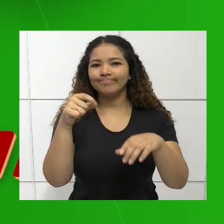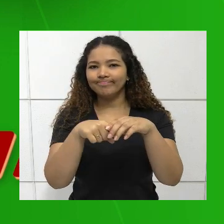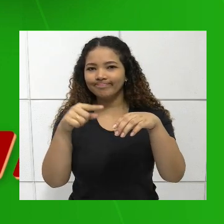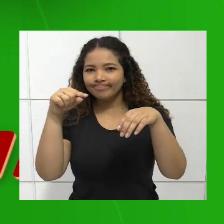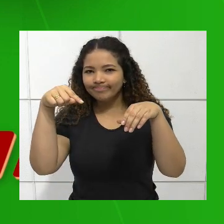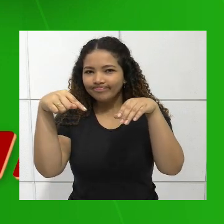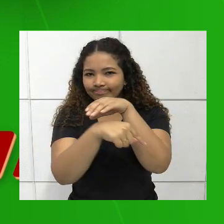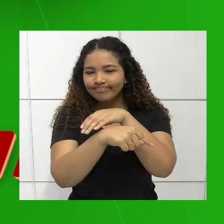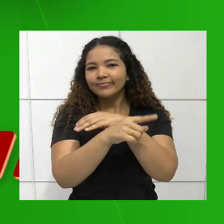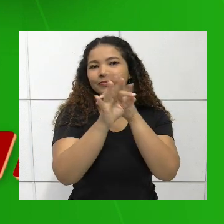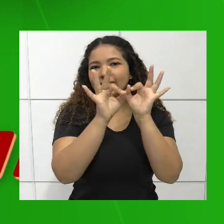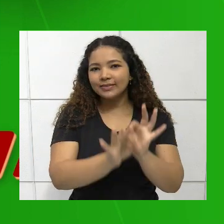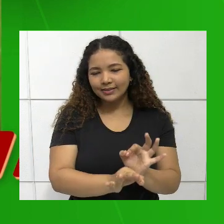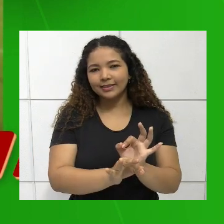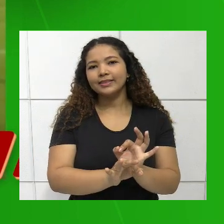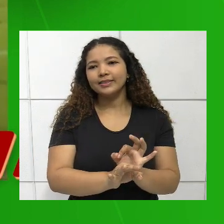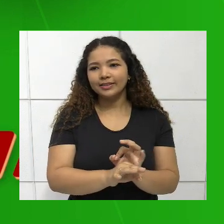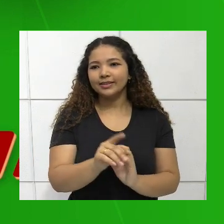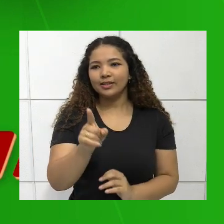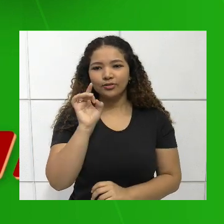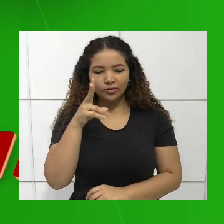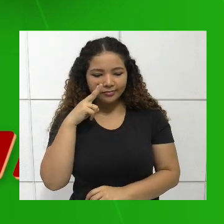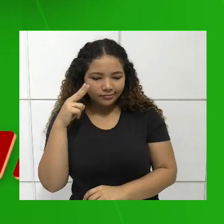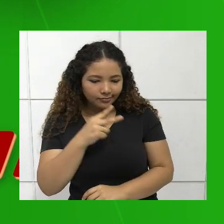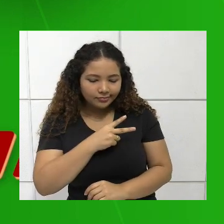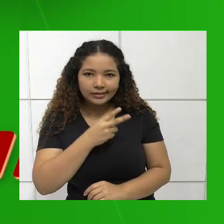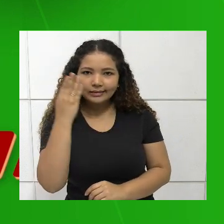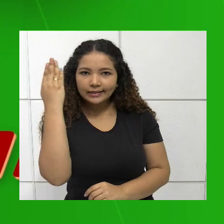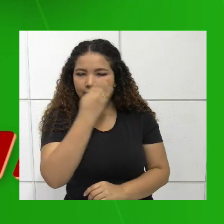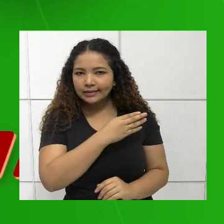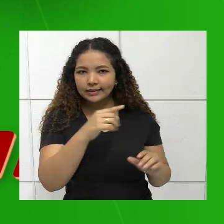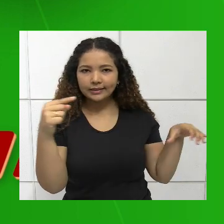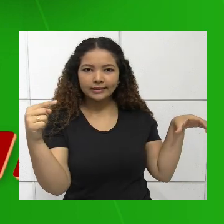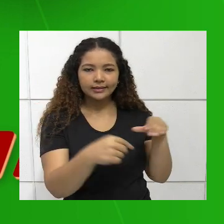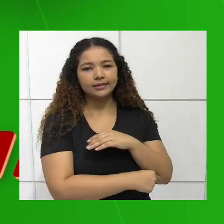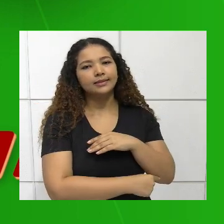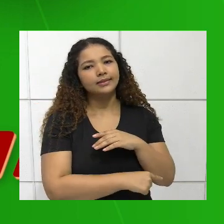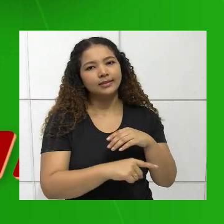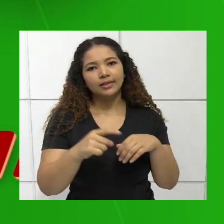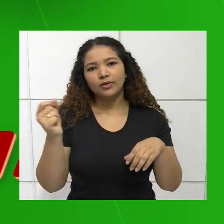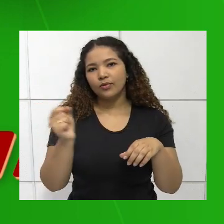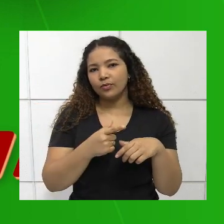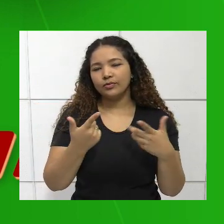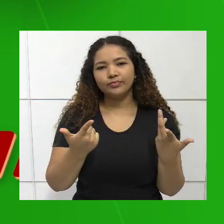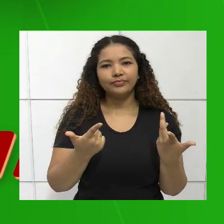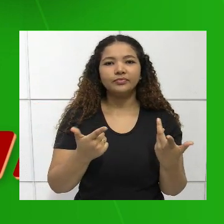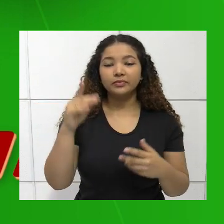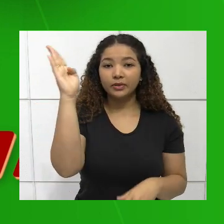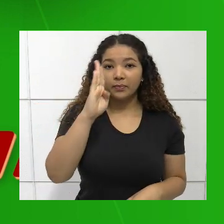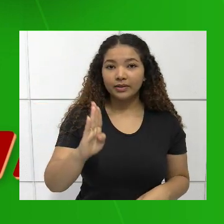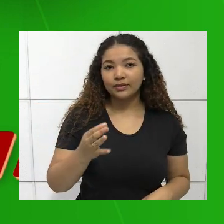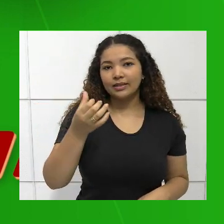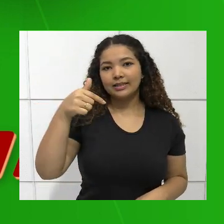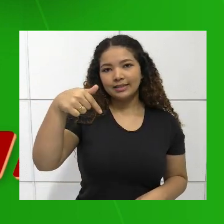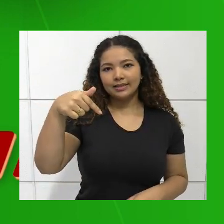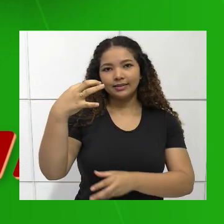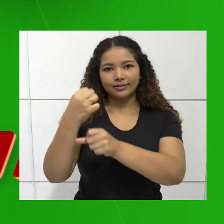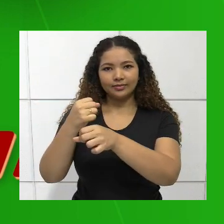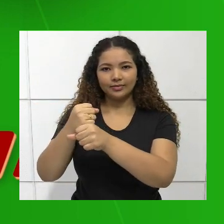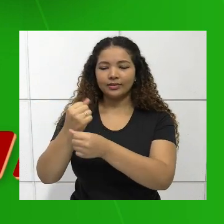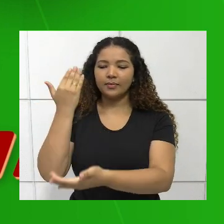cantinho de Ederson, que só olhou. Com o tropeço, a seleção brasileira vai a 7 pontos e perde a